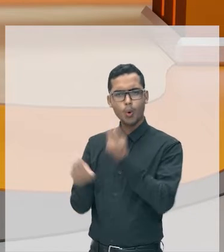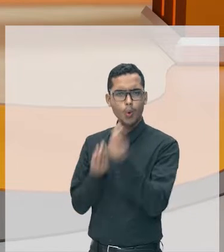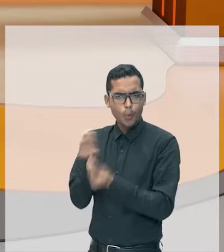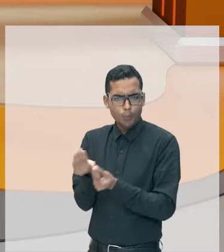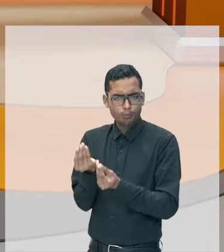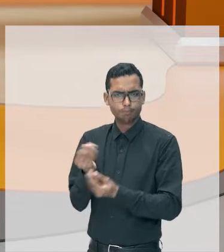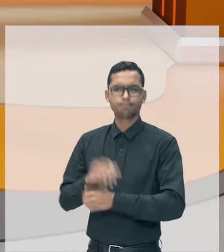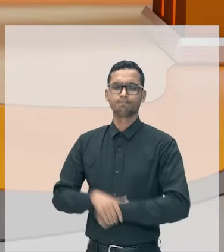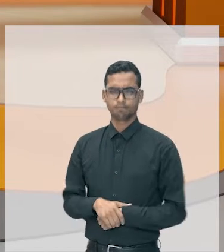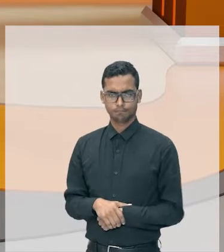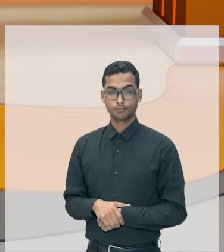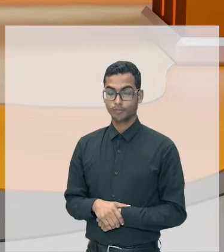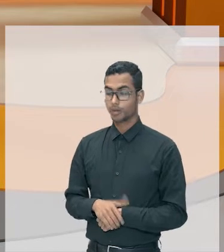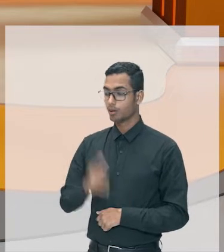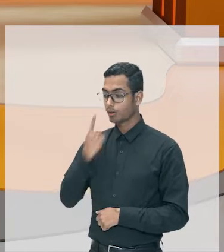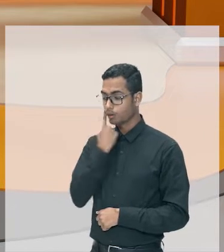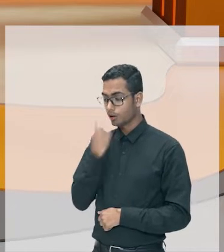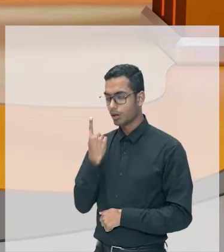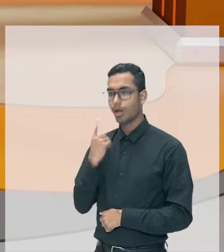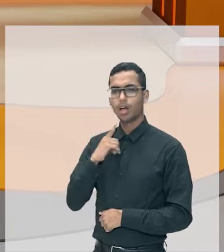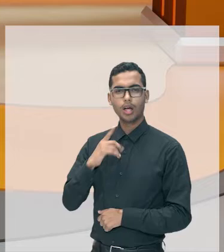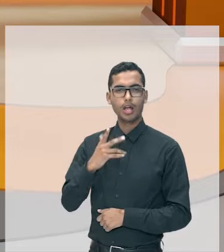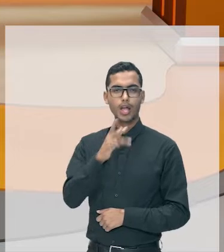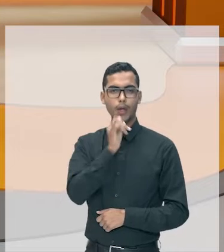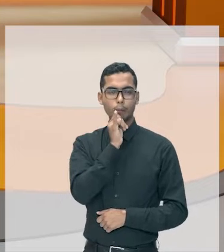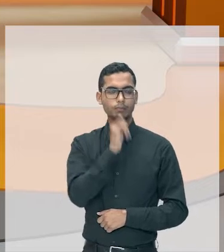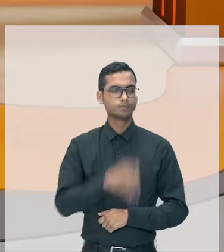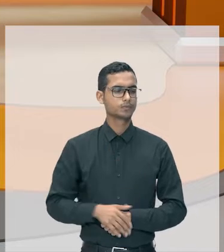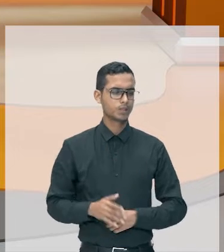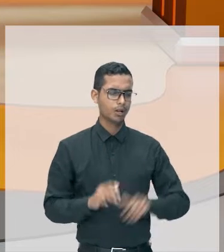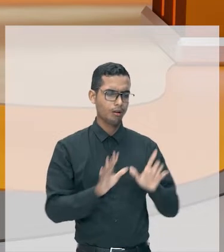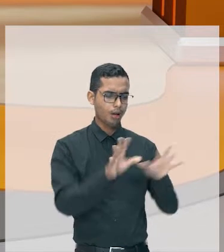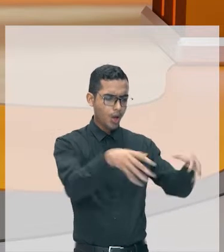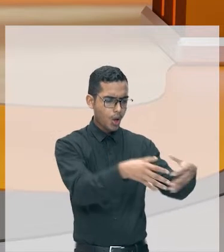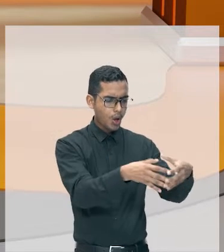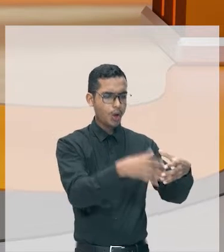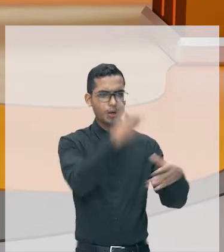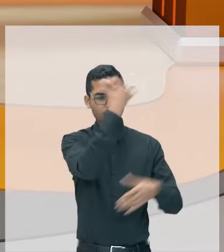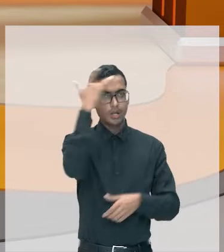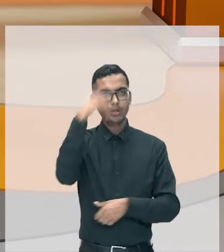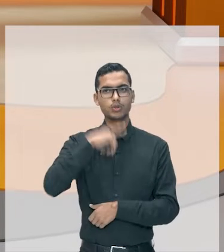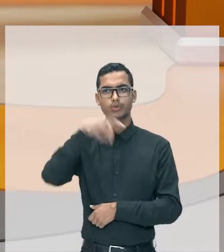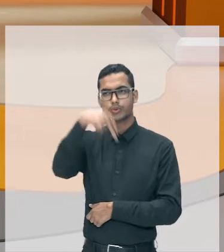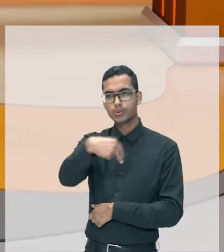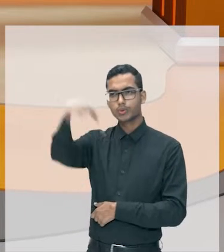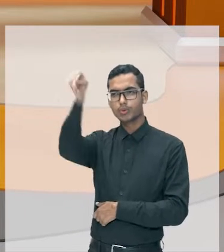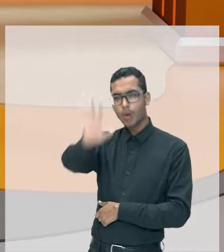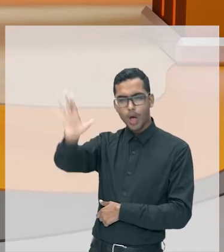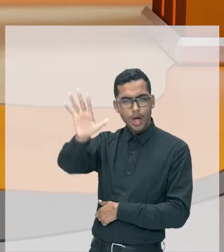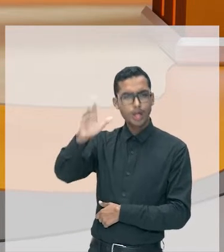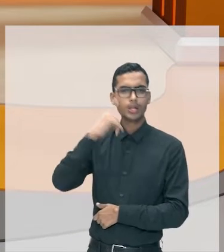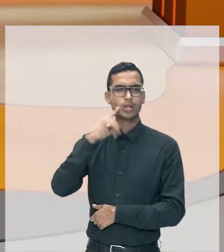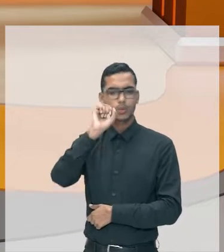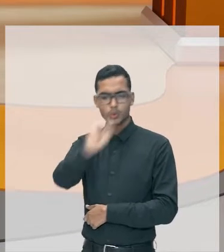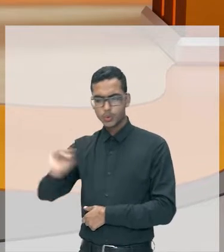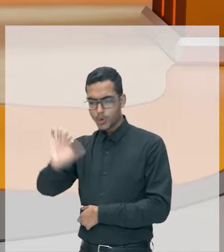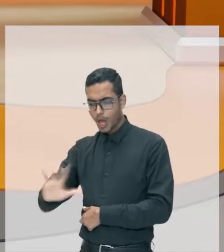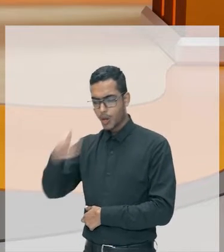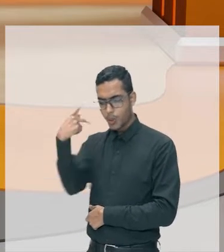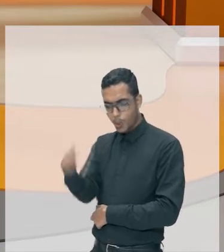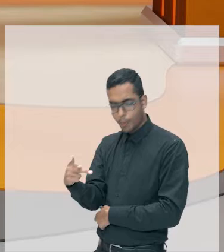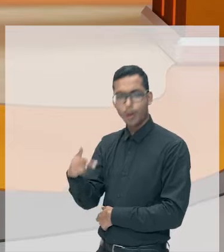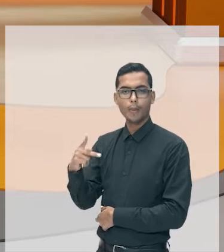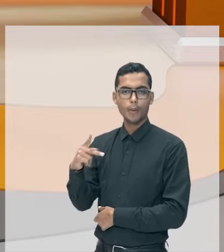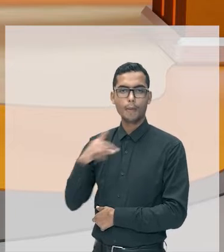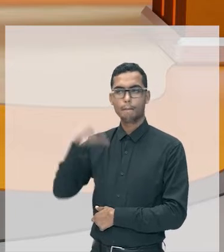maior presença de afrodescendentes no Sudeste e no Nordeste do Brasil em comparação com a região Sul, o